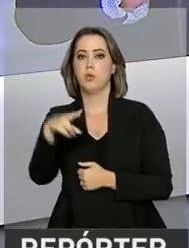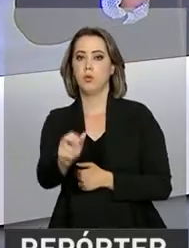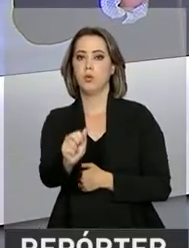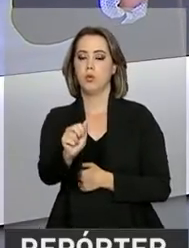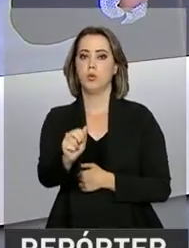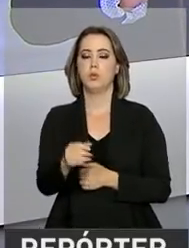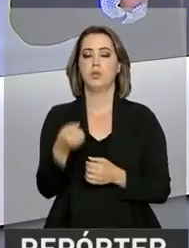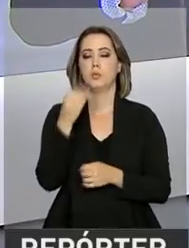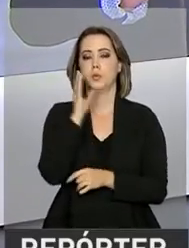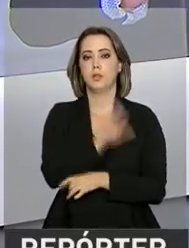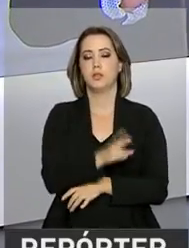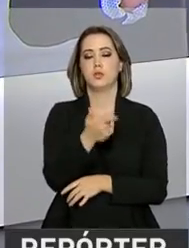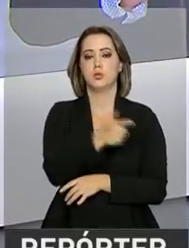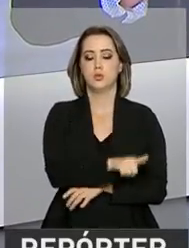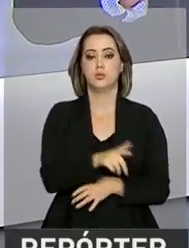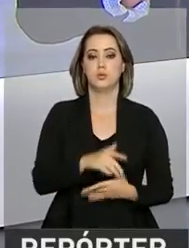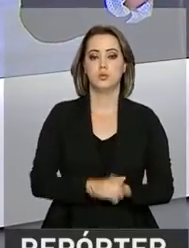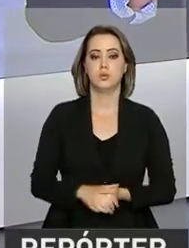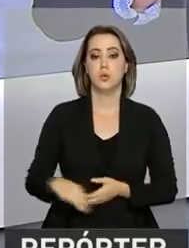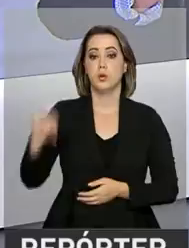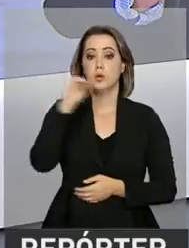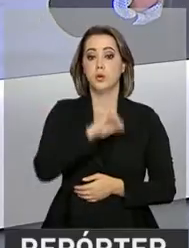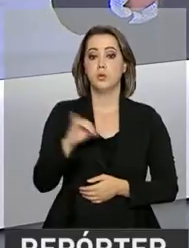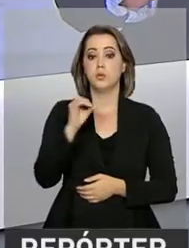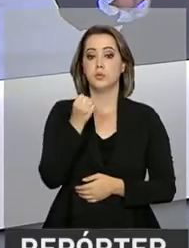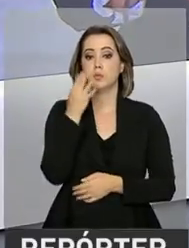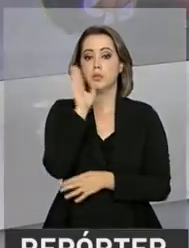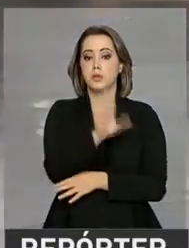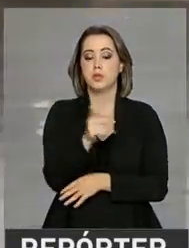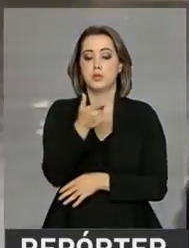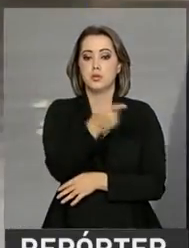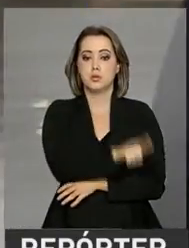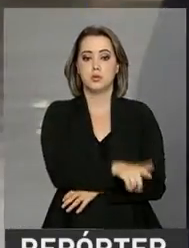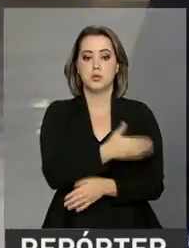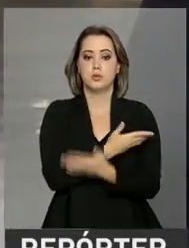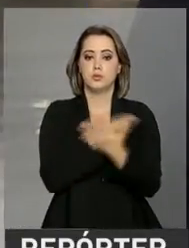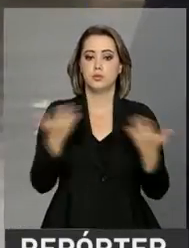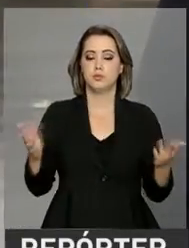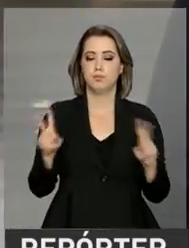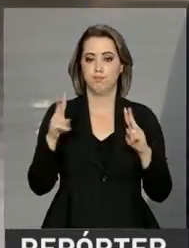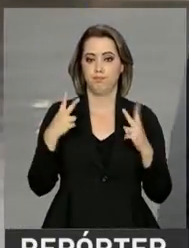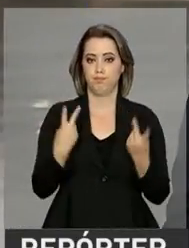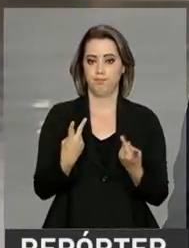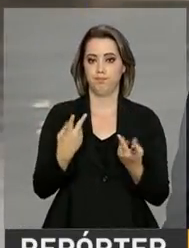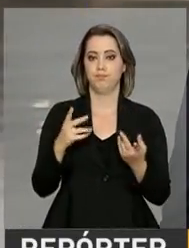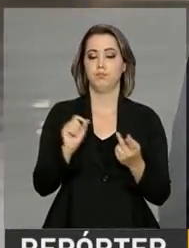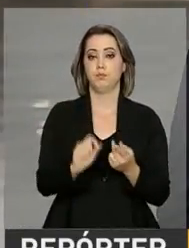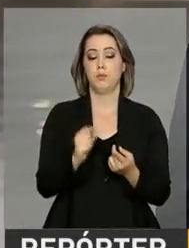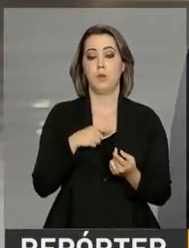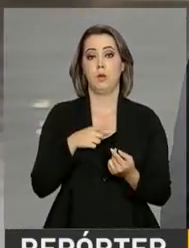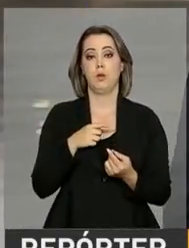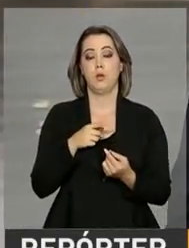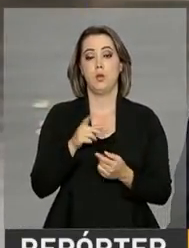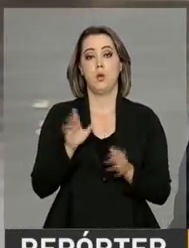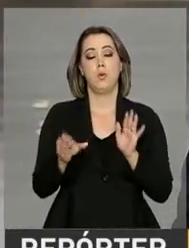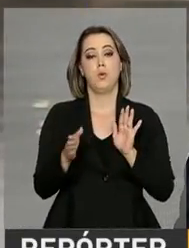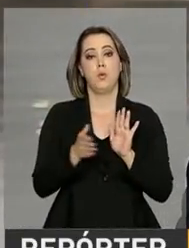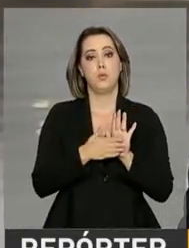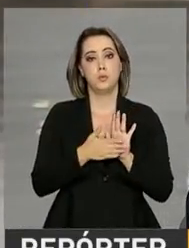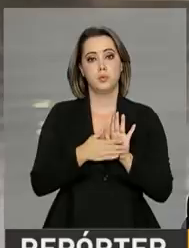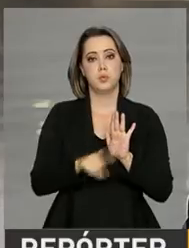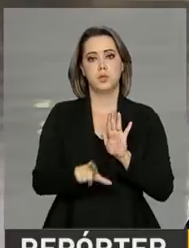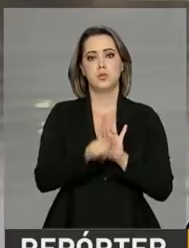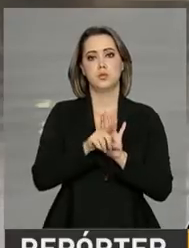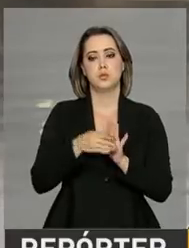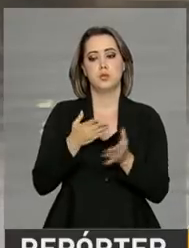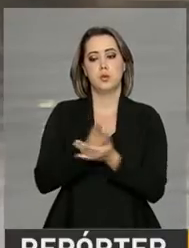Luana, boa tarde mais uma vez. Olá, Roberto. Boa tarde novamente. Boa tarde também a todos que nos assistem. Pois é, o projeto de lei aprovado ontem pela